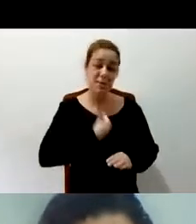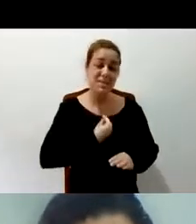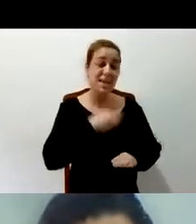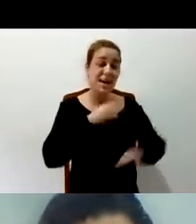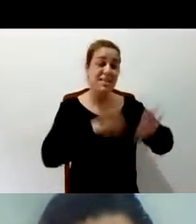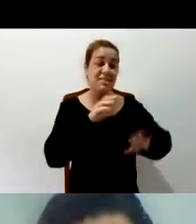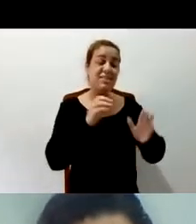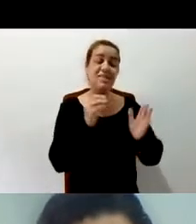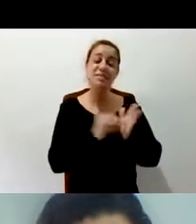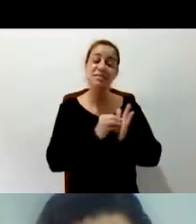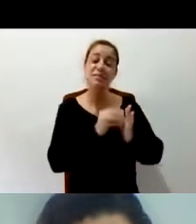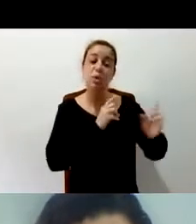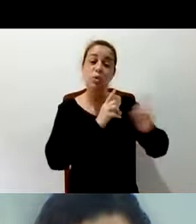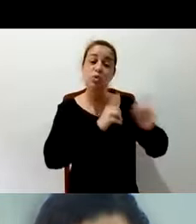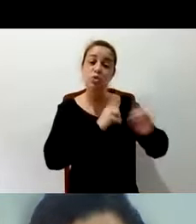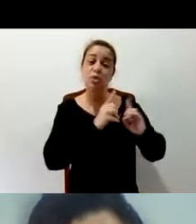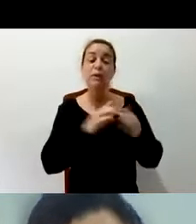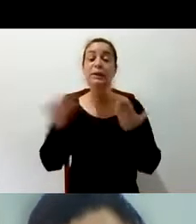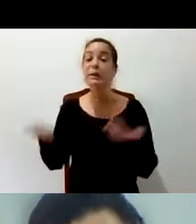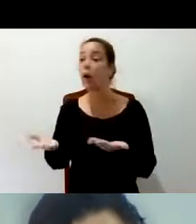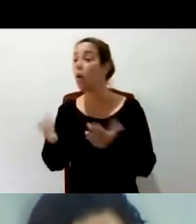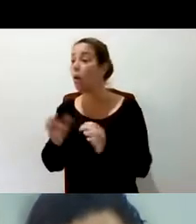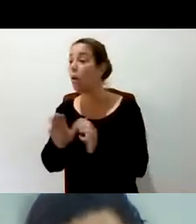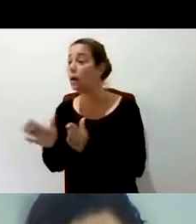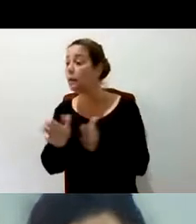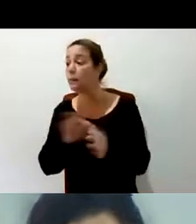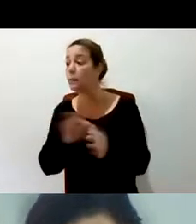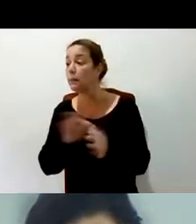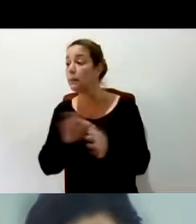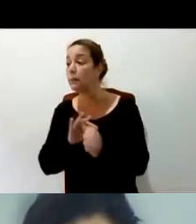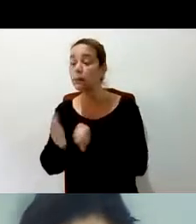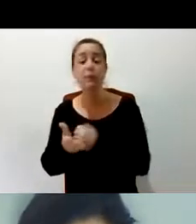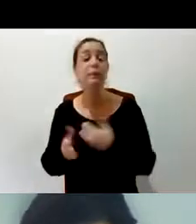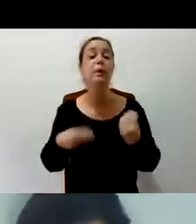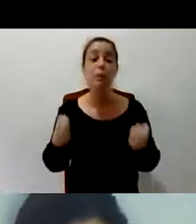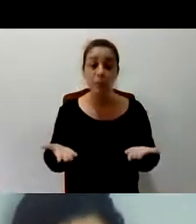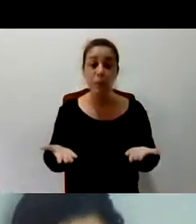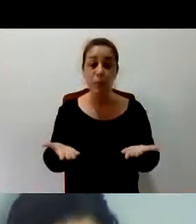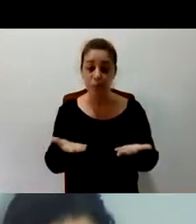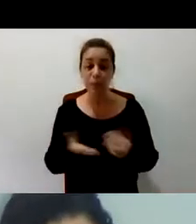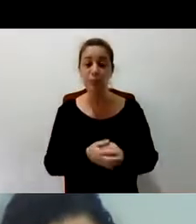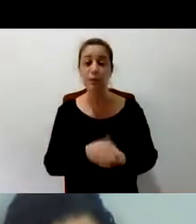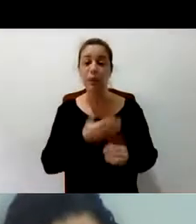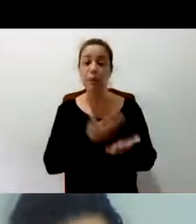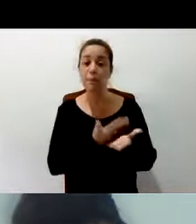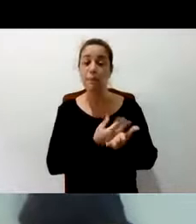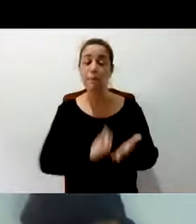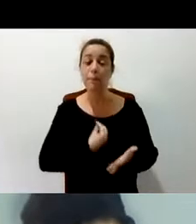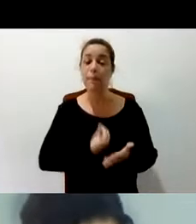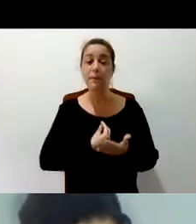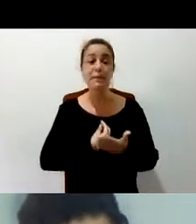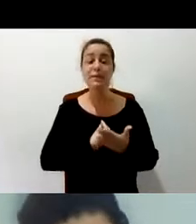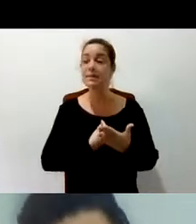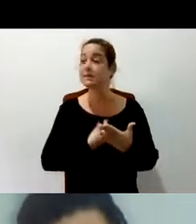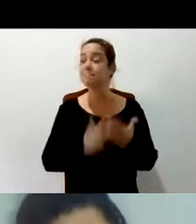termos de ensino-aprendizagem, agora com a pandemia, que as aulas presenciais foram